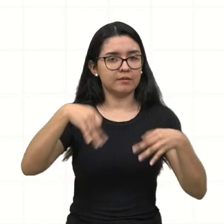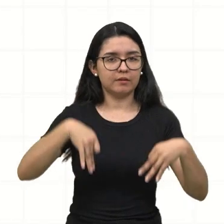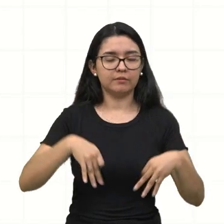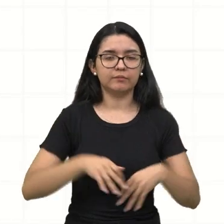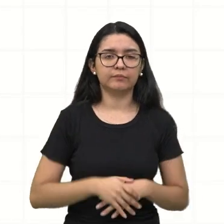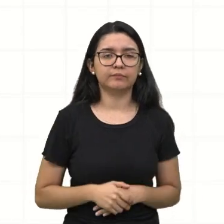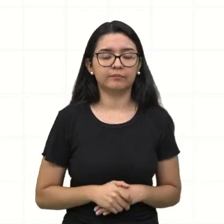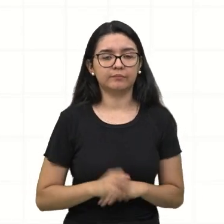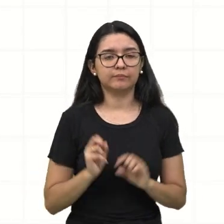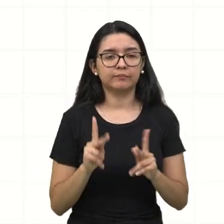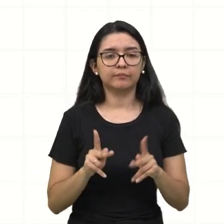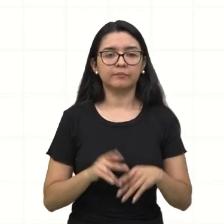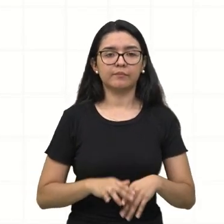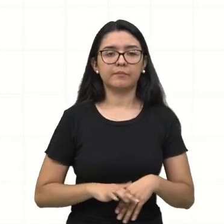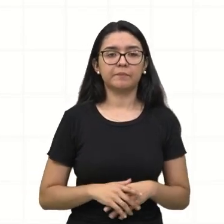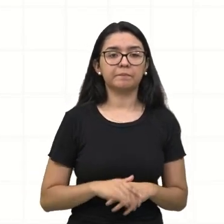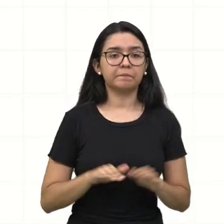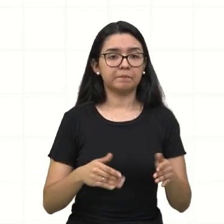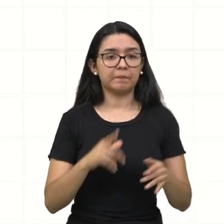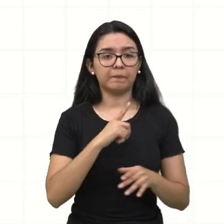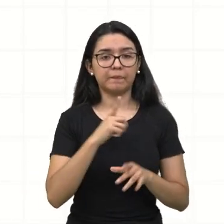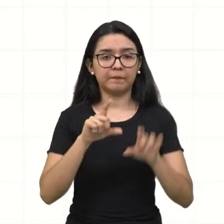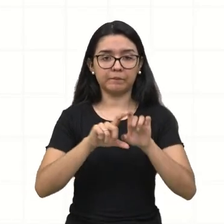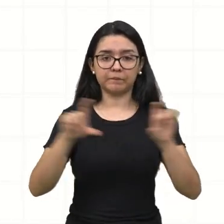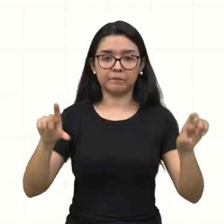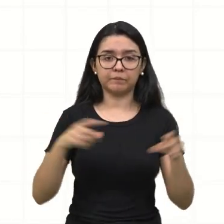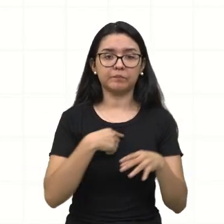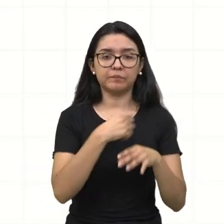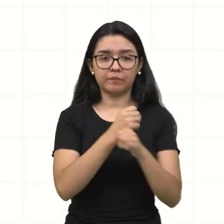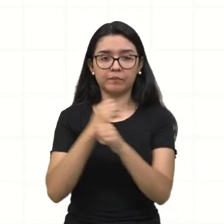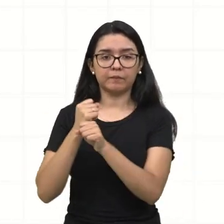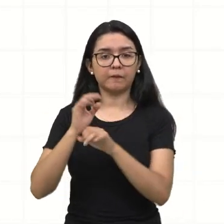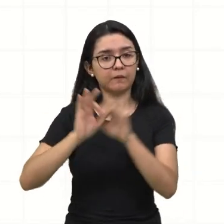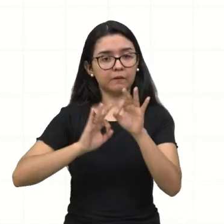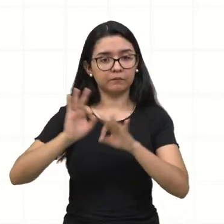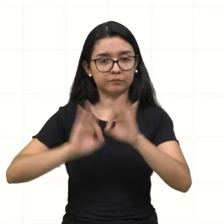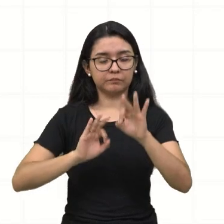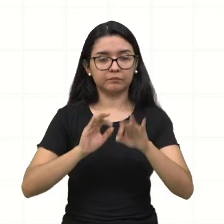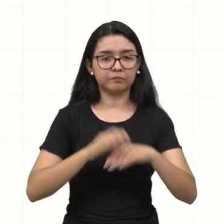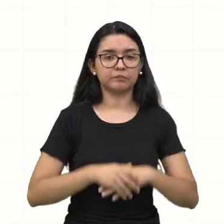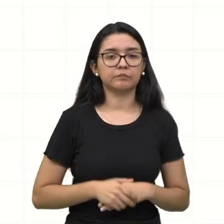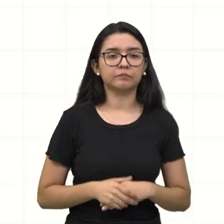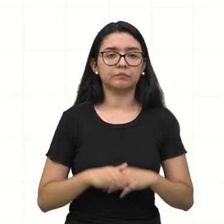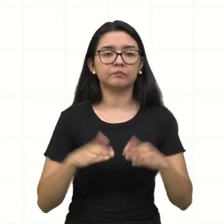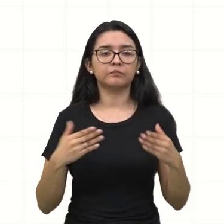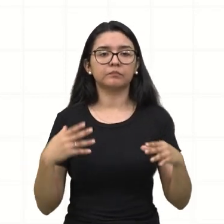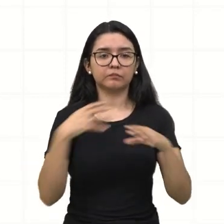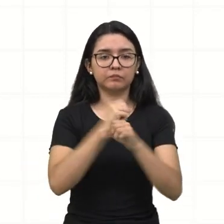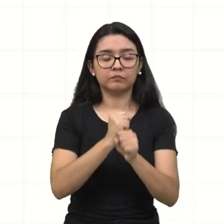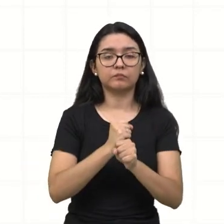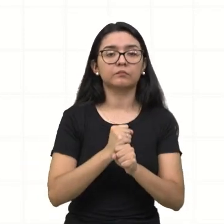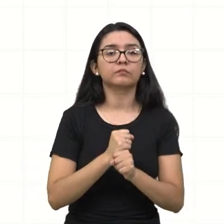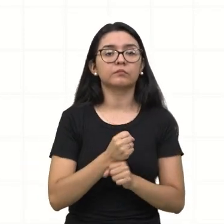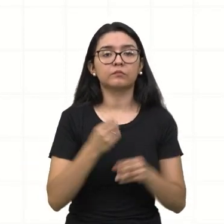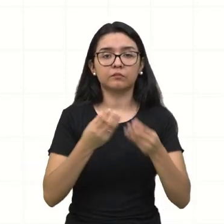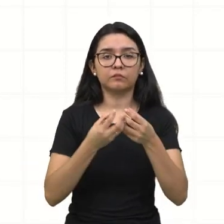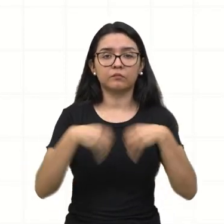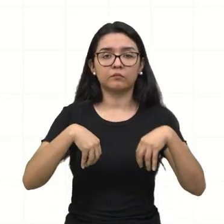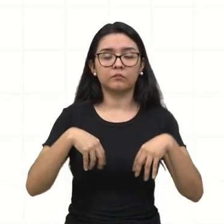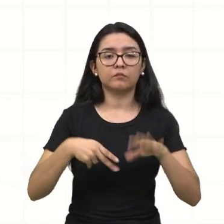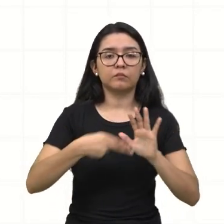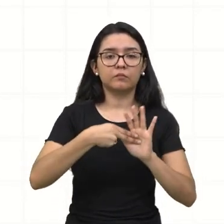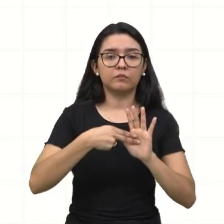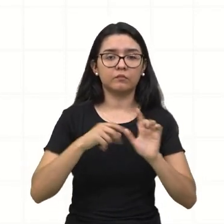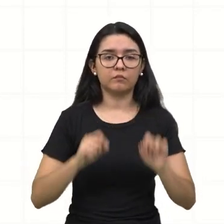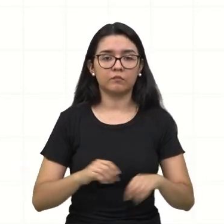correta. Beleza? Então, temos aqui a nossa resolução, certo? Então, temos que o total de ovos vai ser igual ao quê? Ao